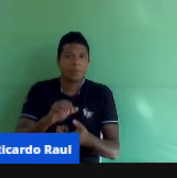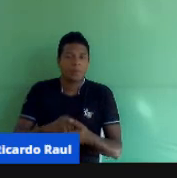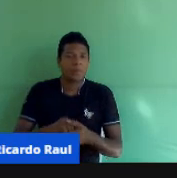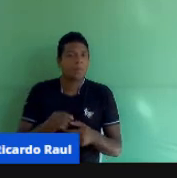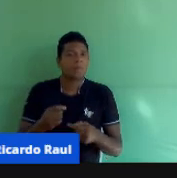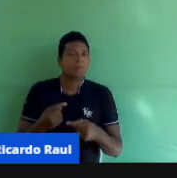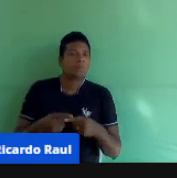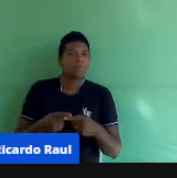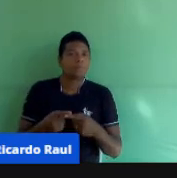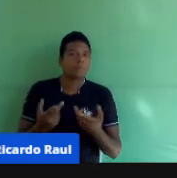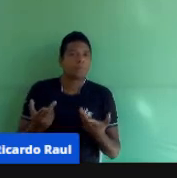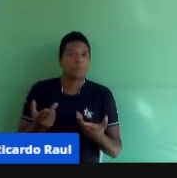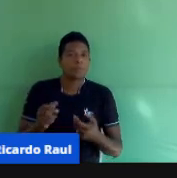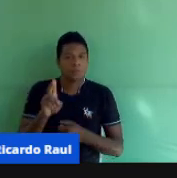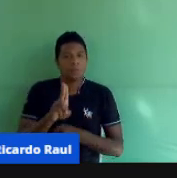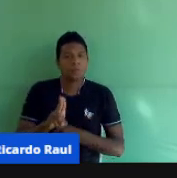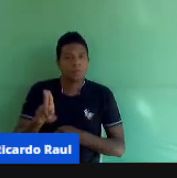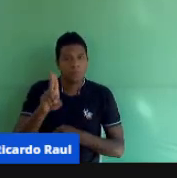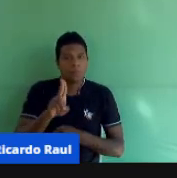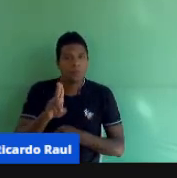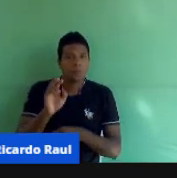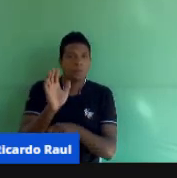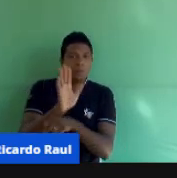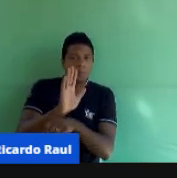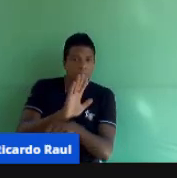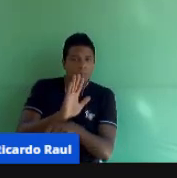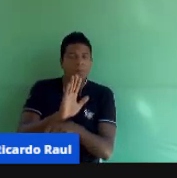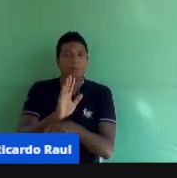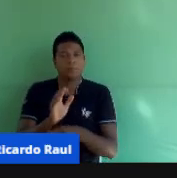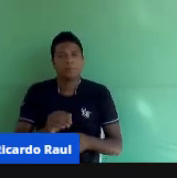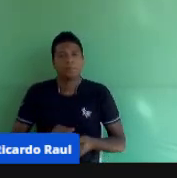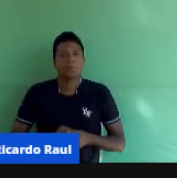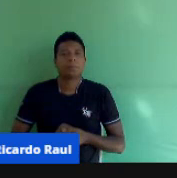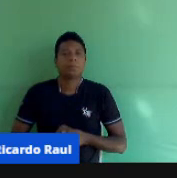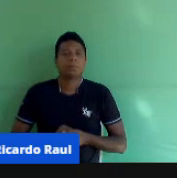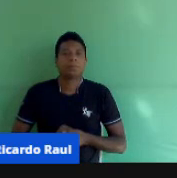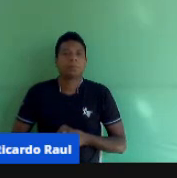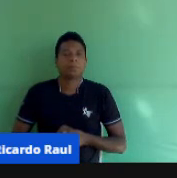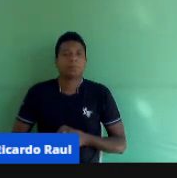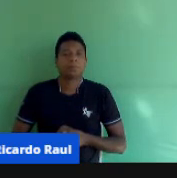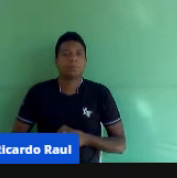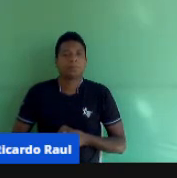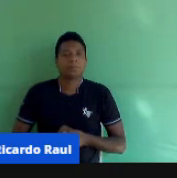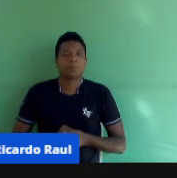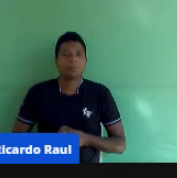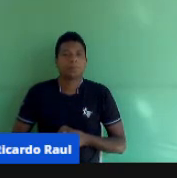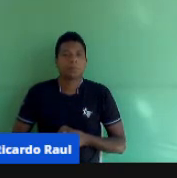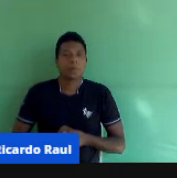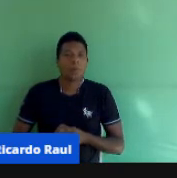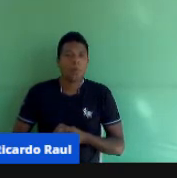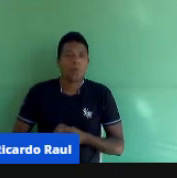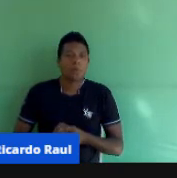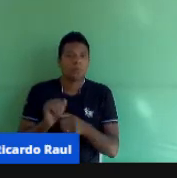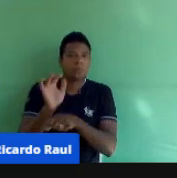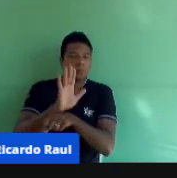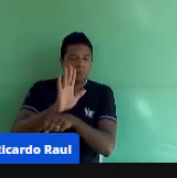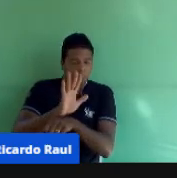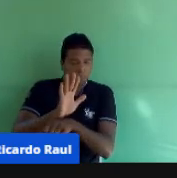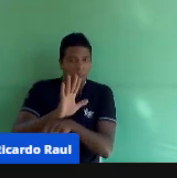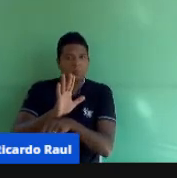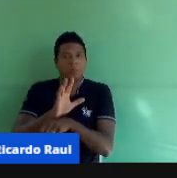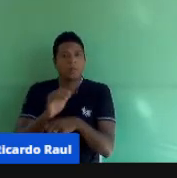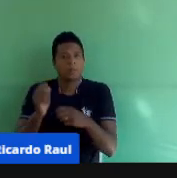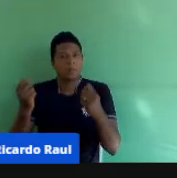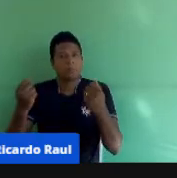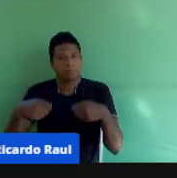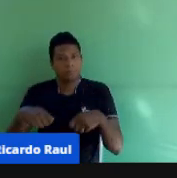não, né? Vamos utilizar esse recurso. Além disso, também vai ter o filme vai ter uma